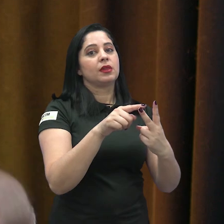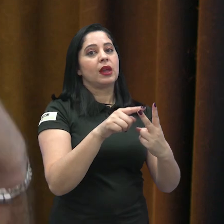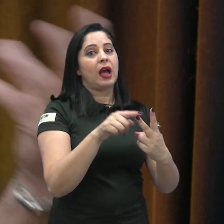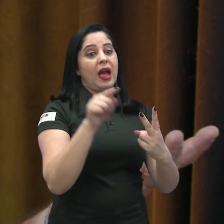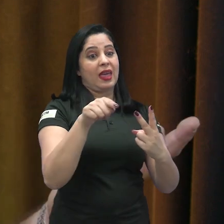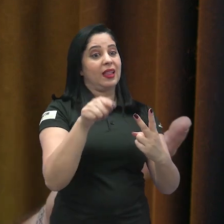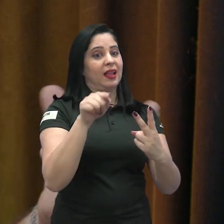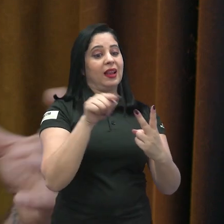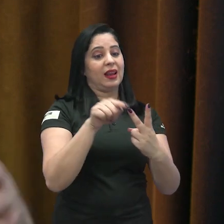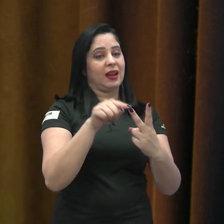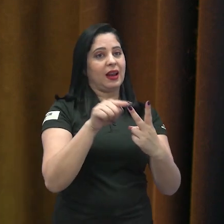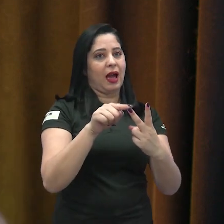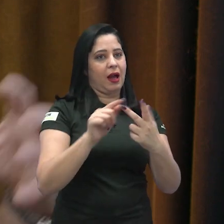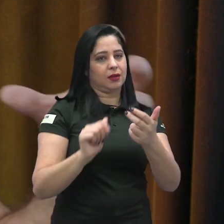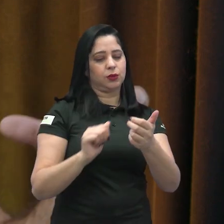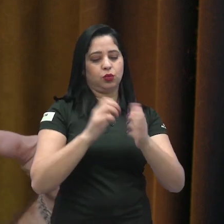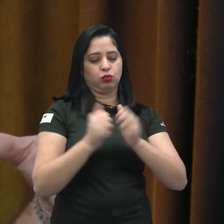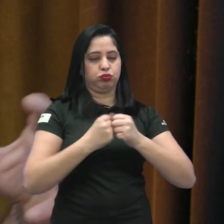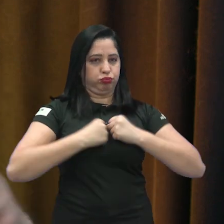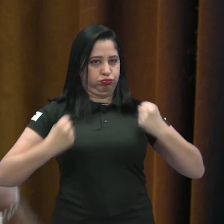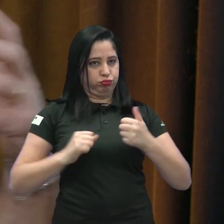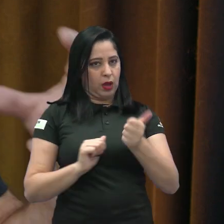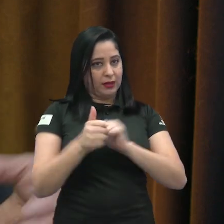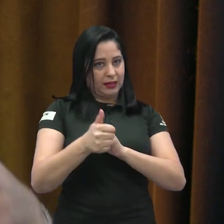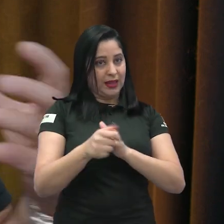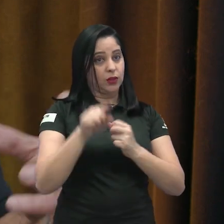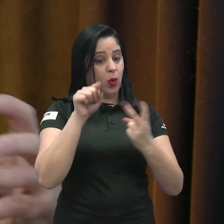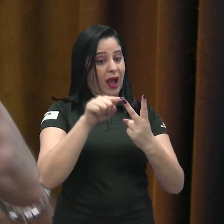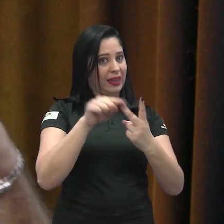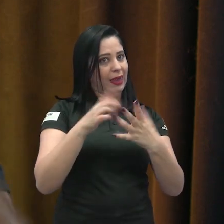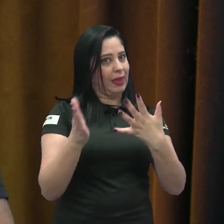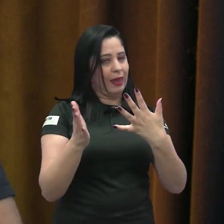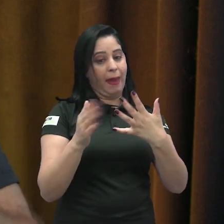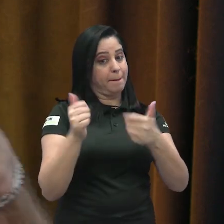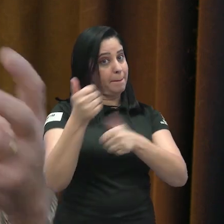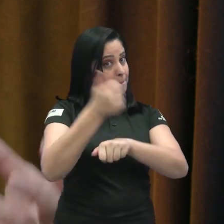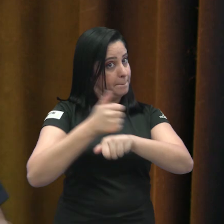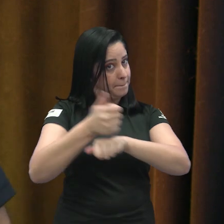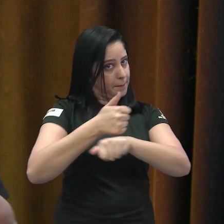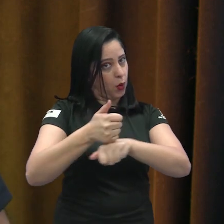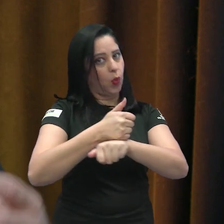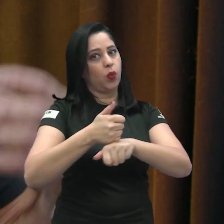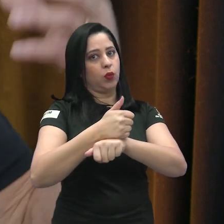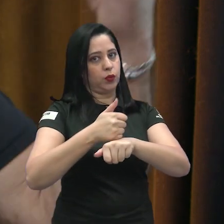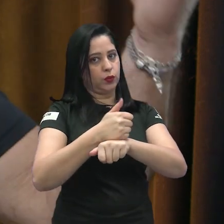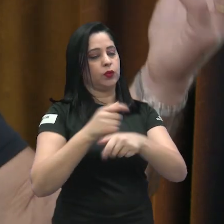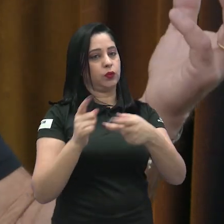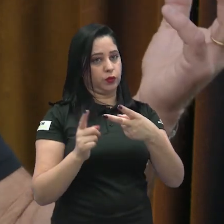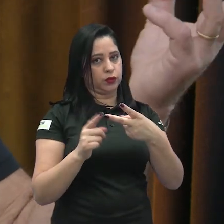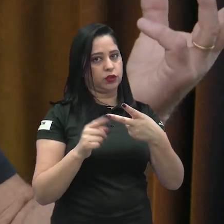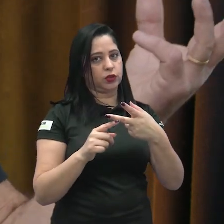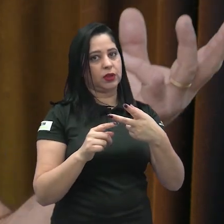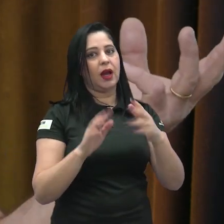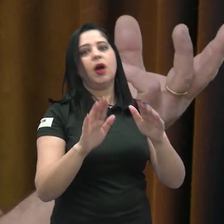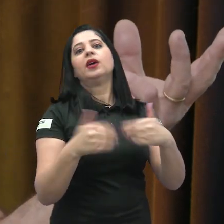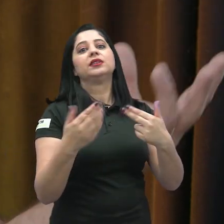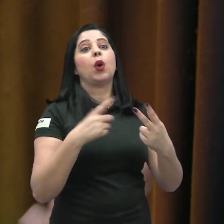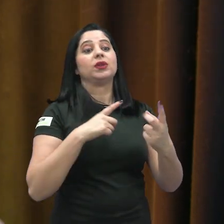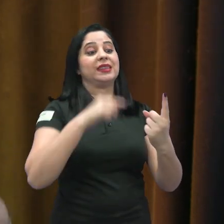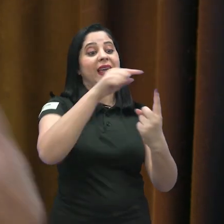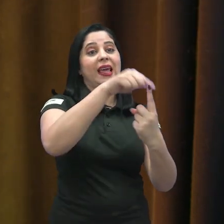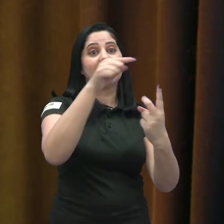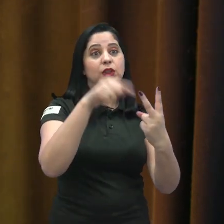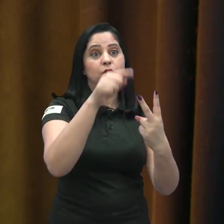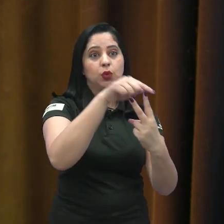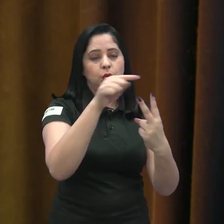falou, quando você vai no atleta, é uma coisa mais de alto rendimento, já colabora. É para formar e também sai atletas. E